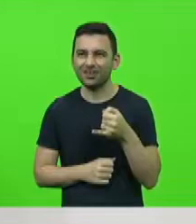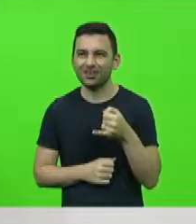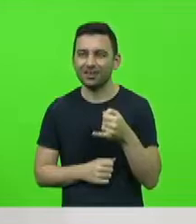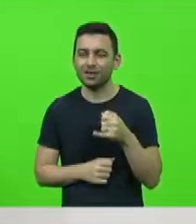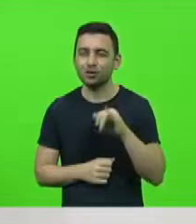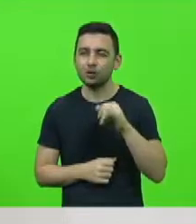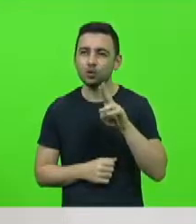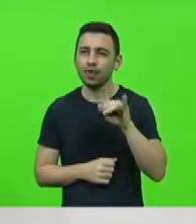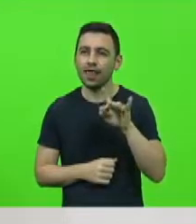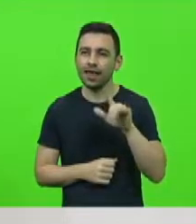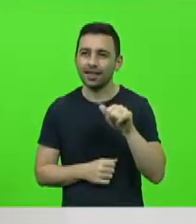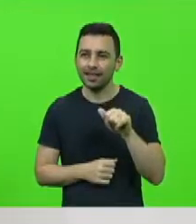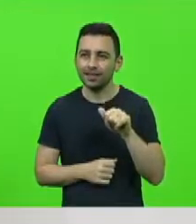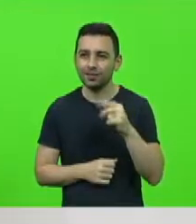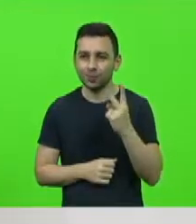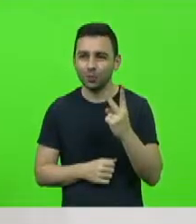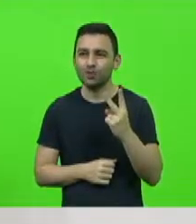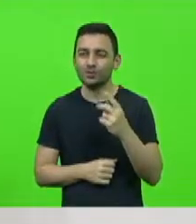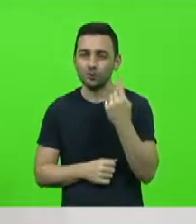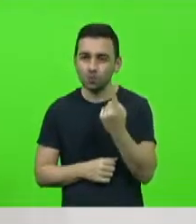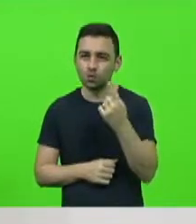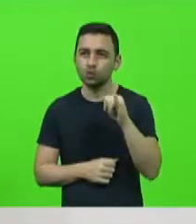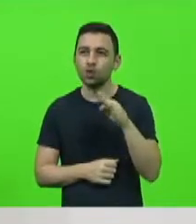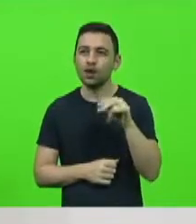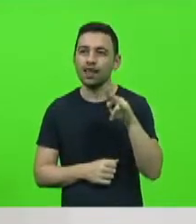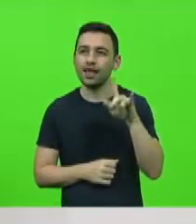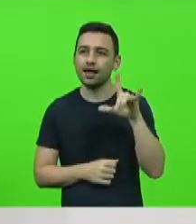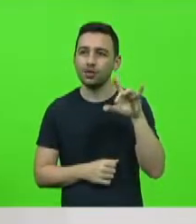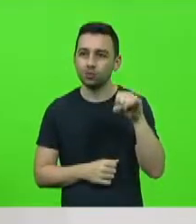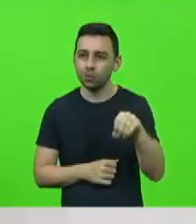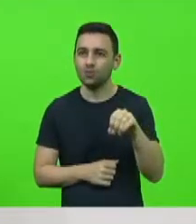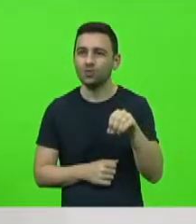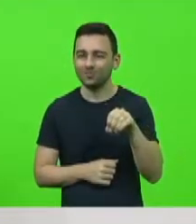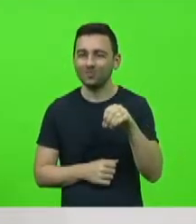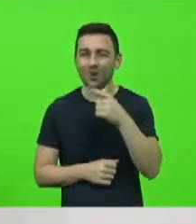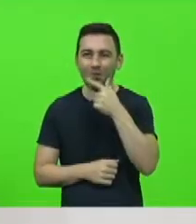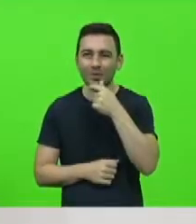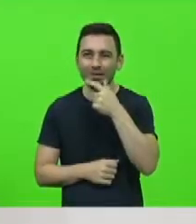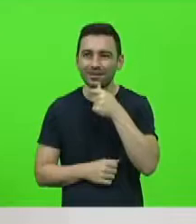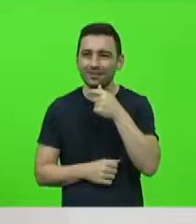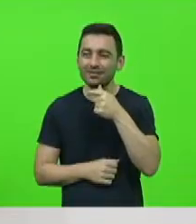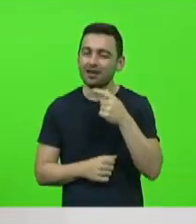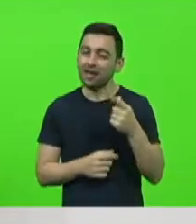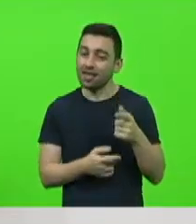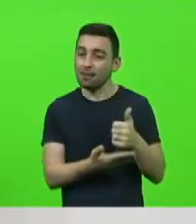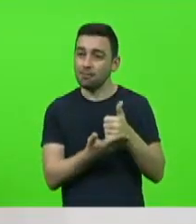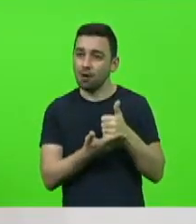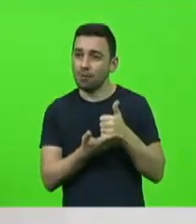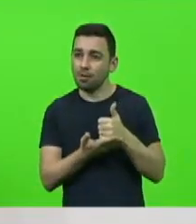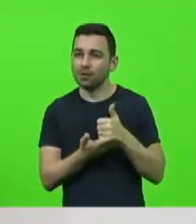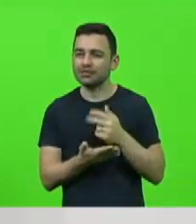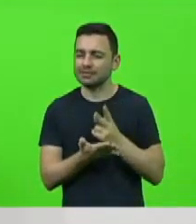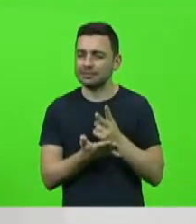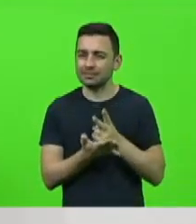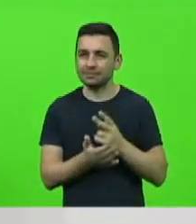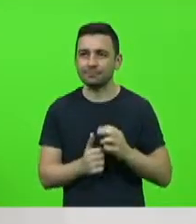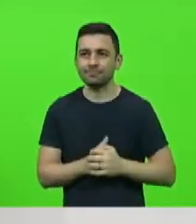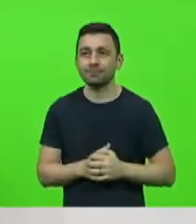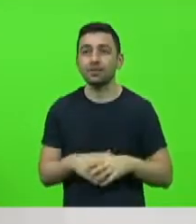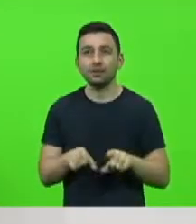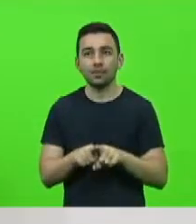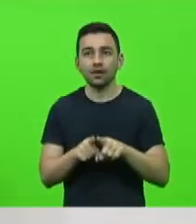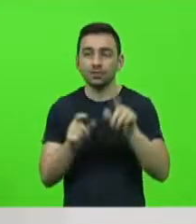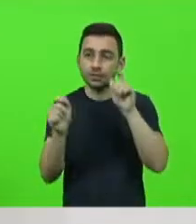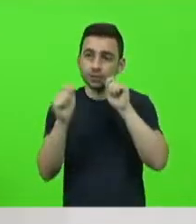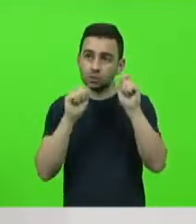Julianas e o Juliano, né? Que nos dão também todo o suporte para que a gente pudesse desempenhar um bom trabalho. Nossa assessoria de